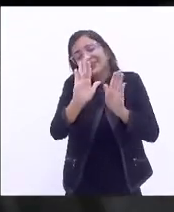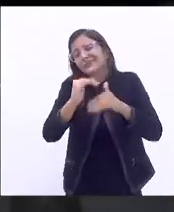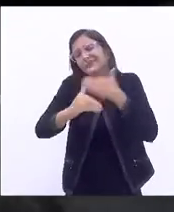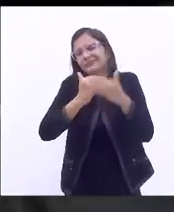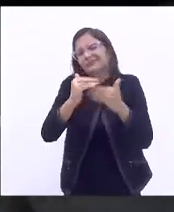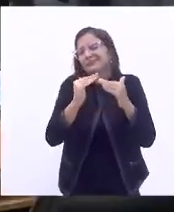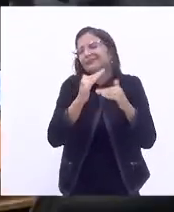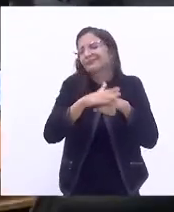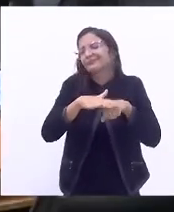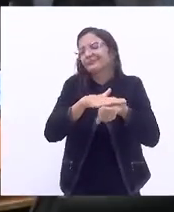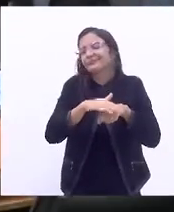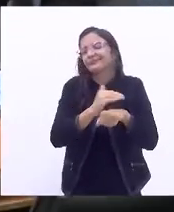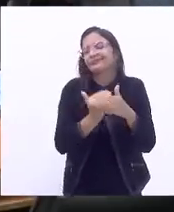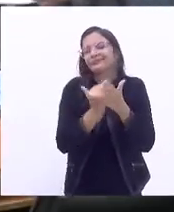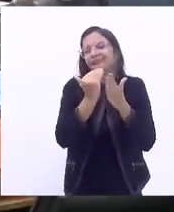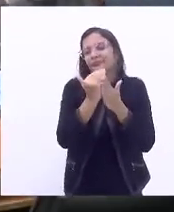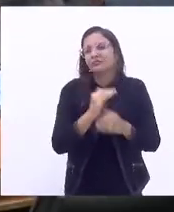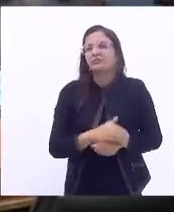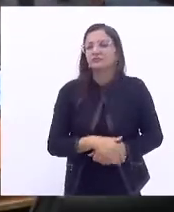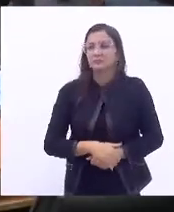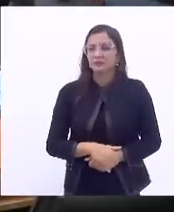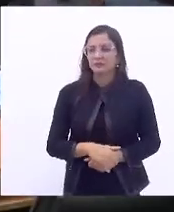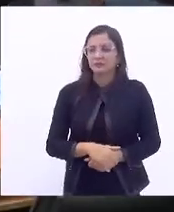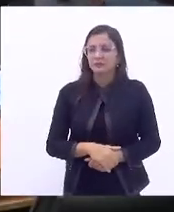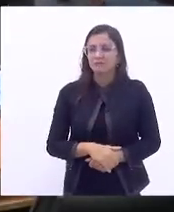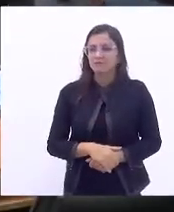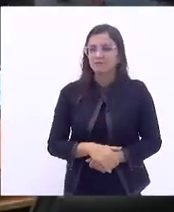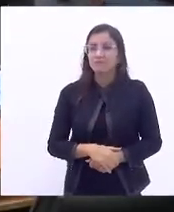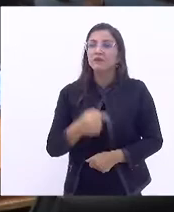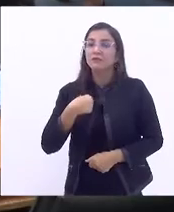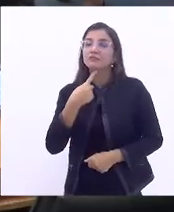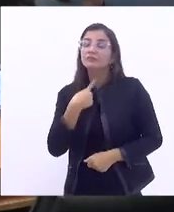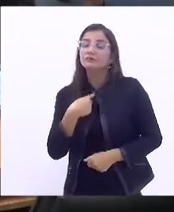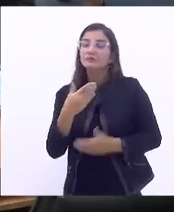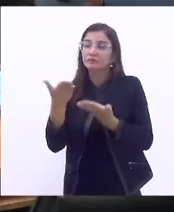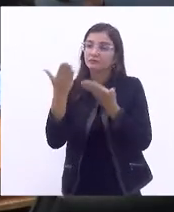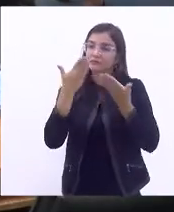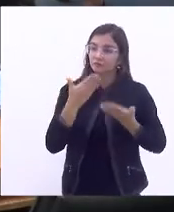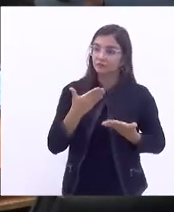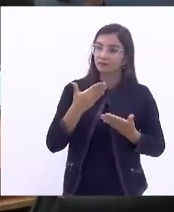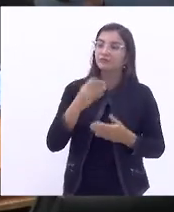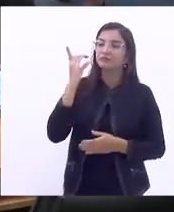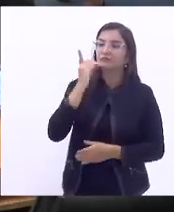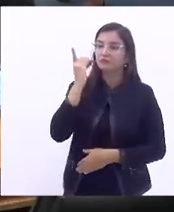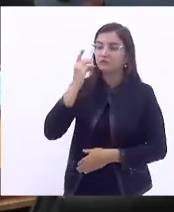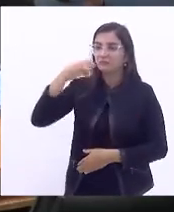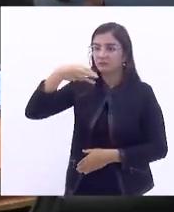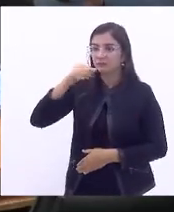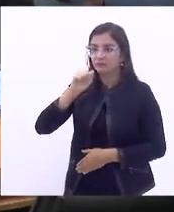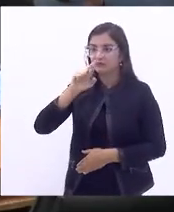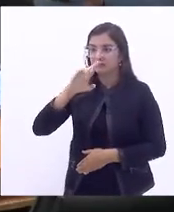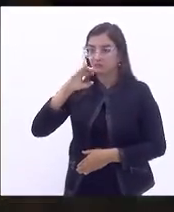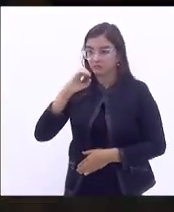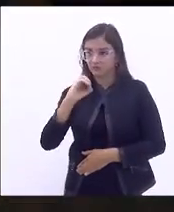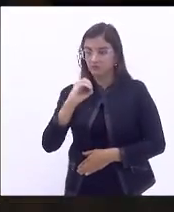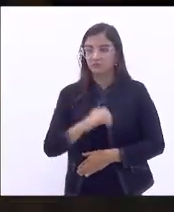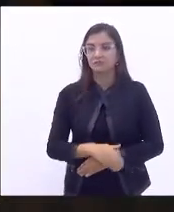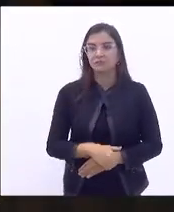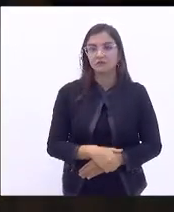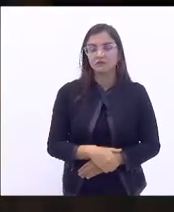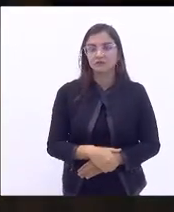agradeço aqui. Eu quero convidar o deputado Márcio Pacheco para que